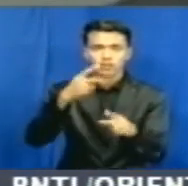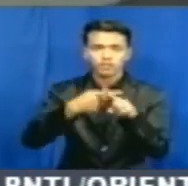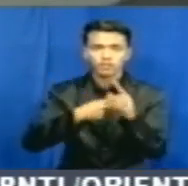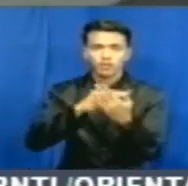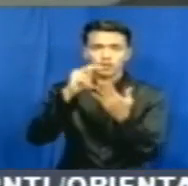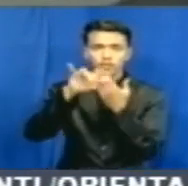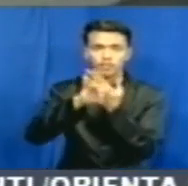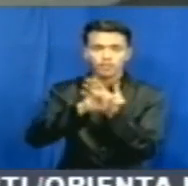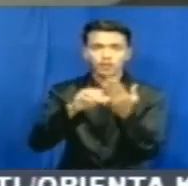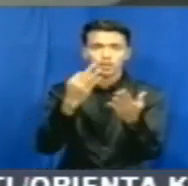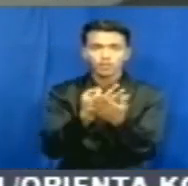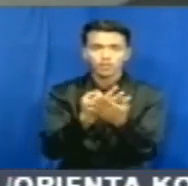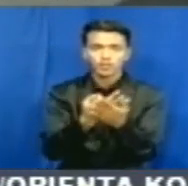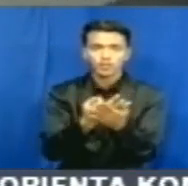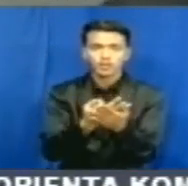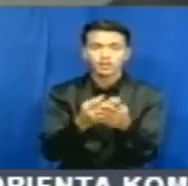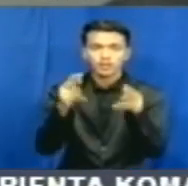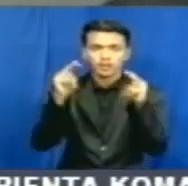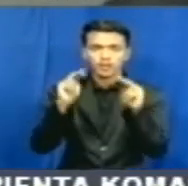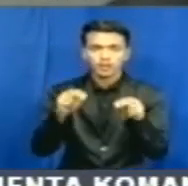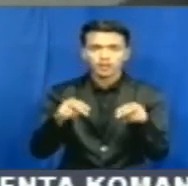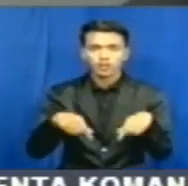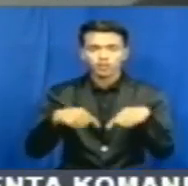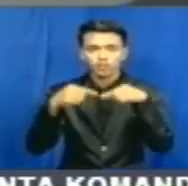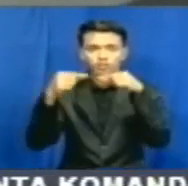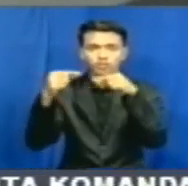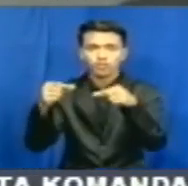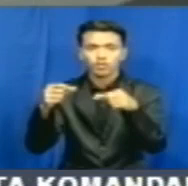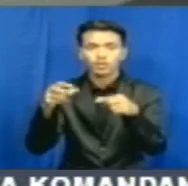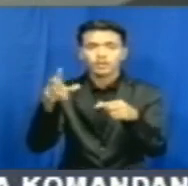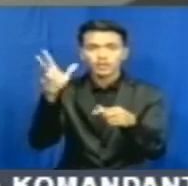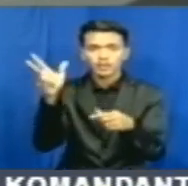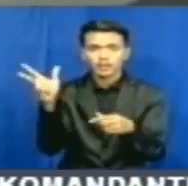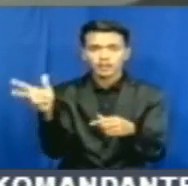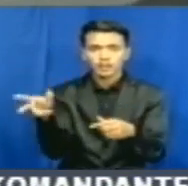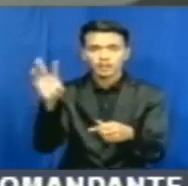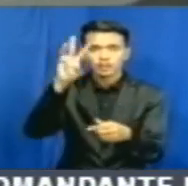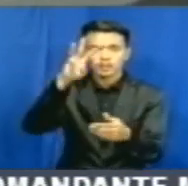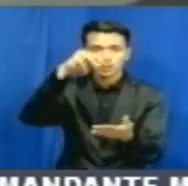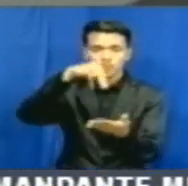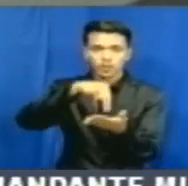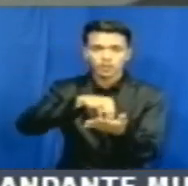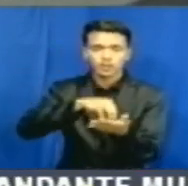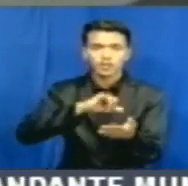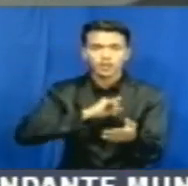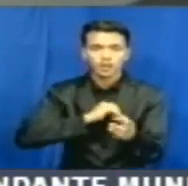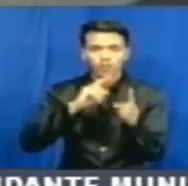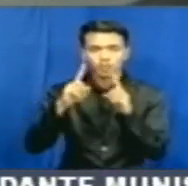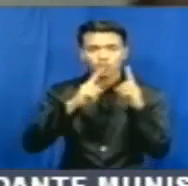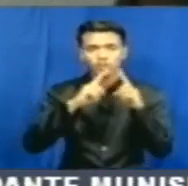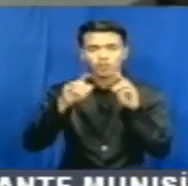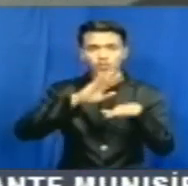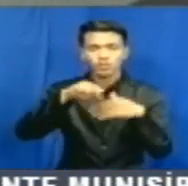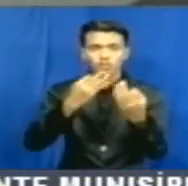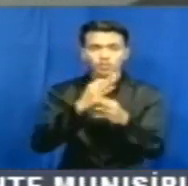de tobaho ne volume 36 milhões. Na conta de outono e depois se